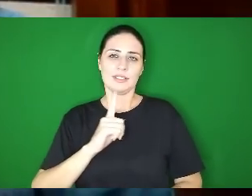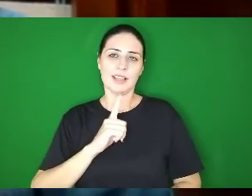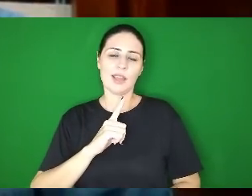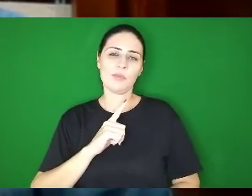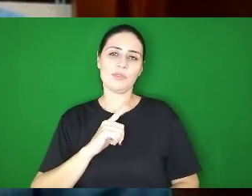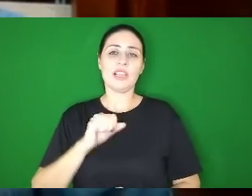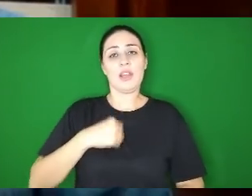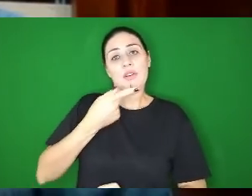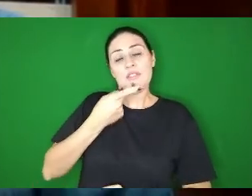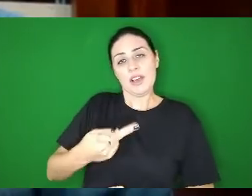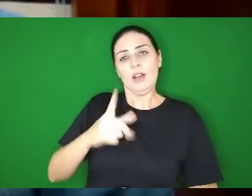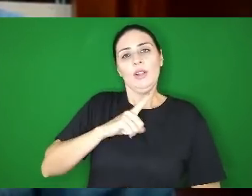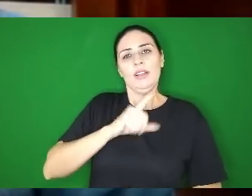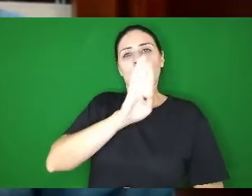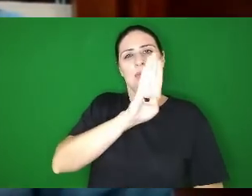a BNCC